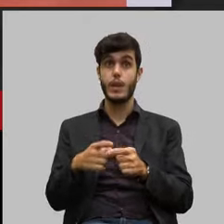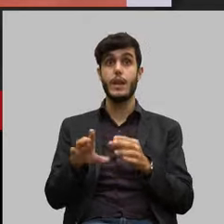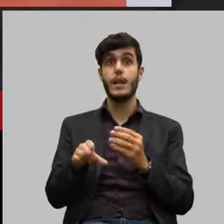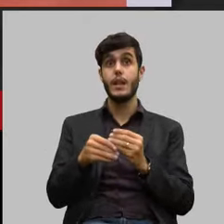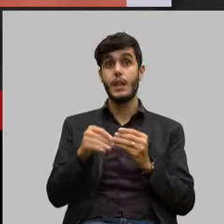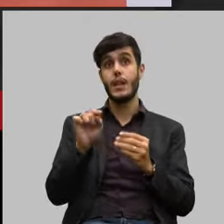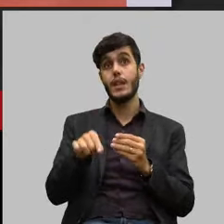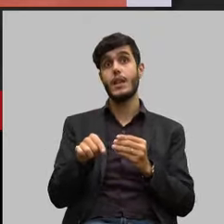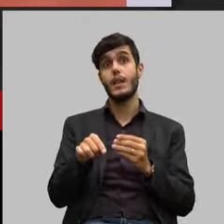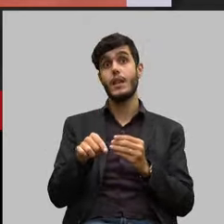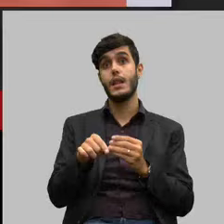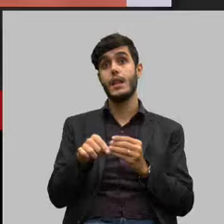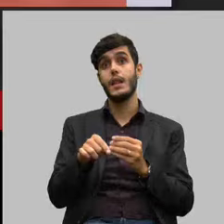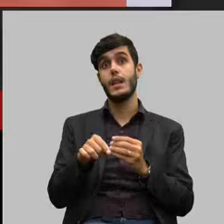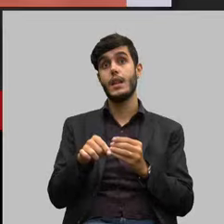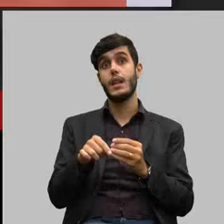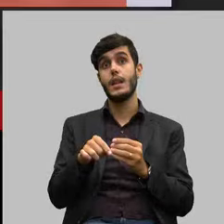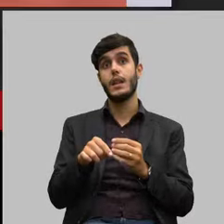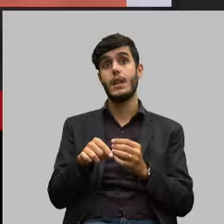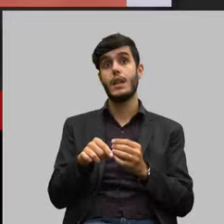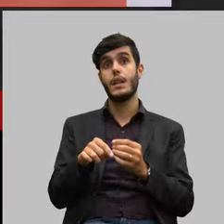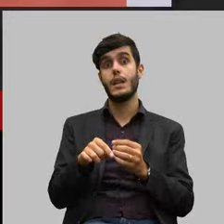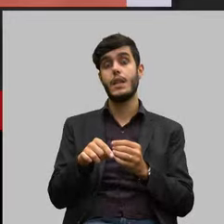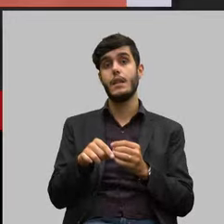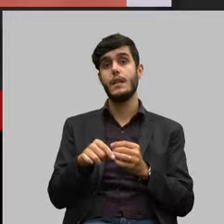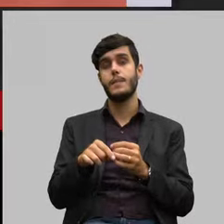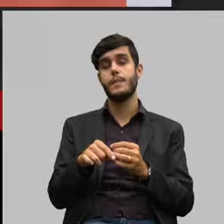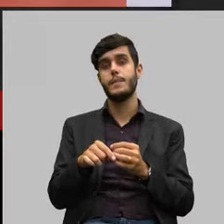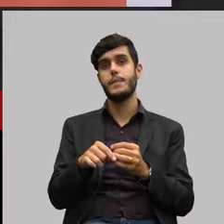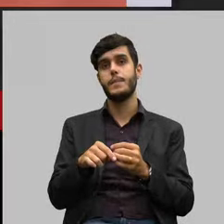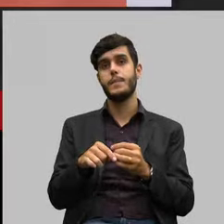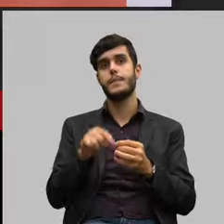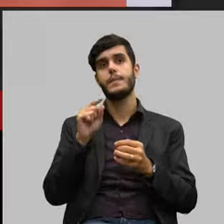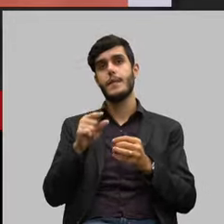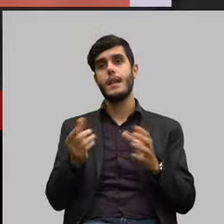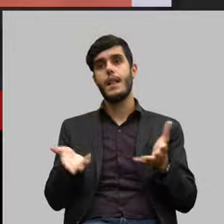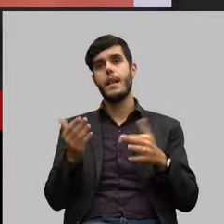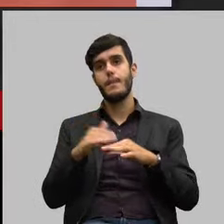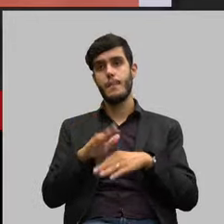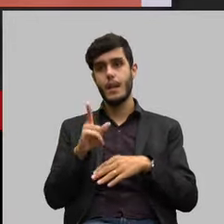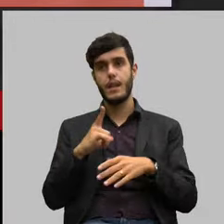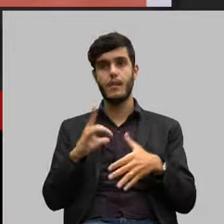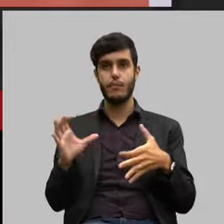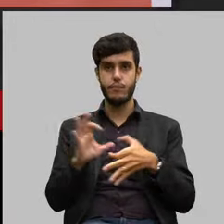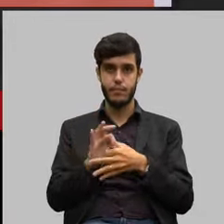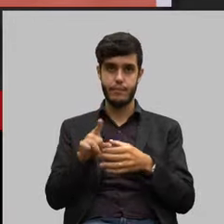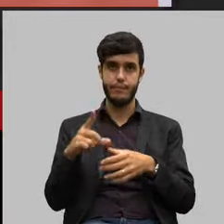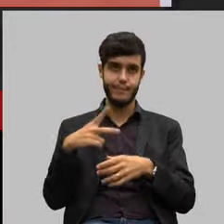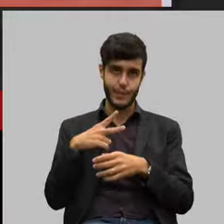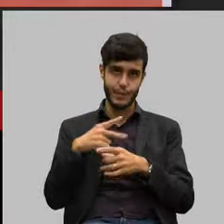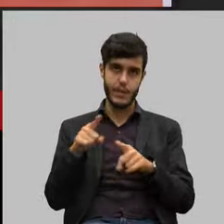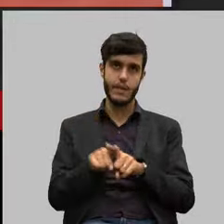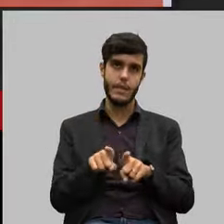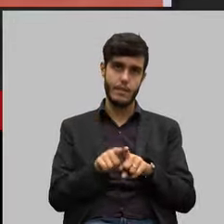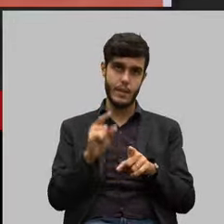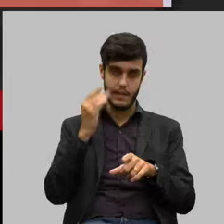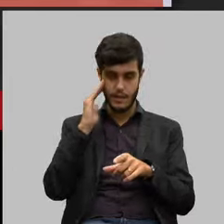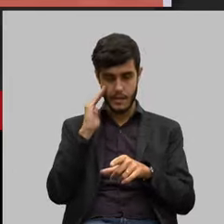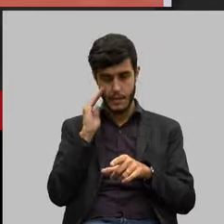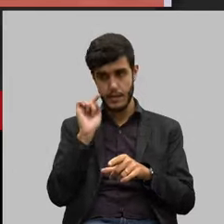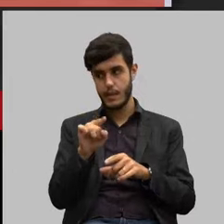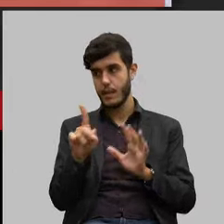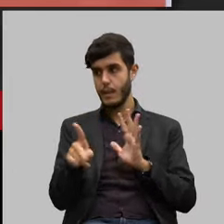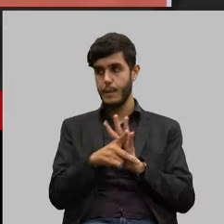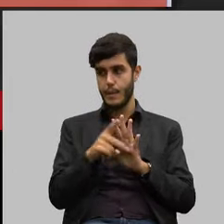inclusive deixando a mão mais leve do que muitos eh convênios particulares até por entender que o ipseng não é um convênio particular e ter